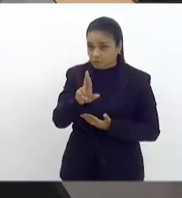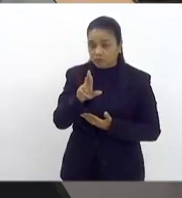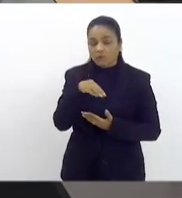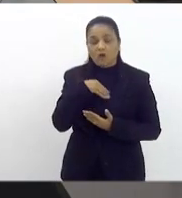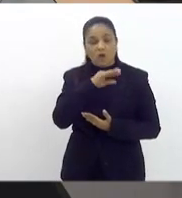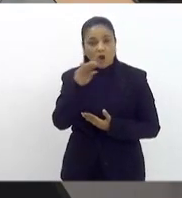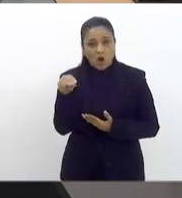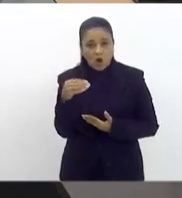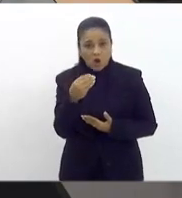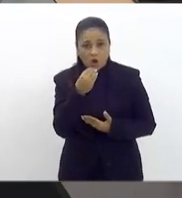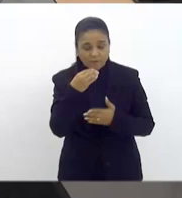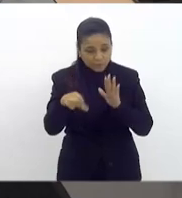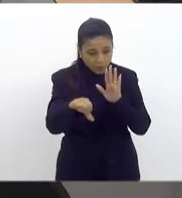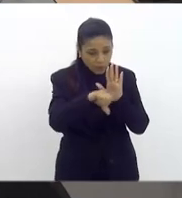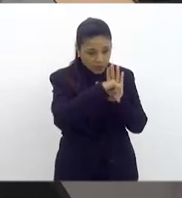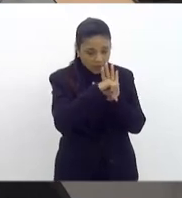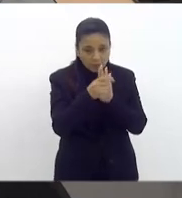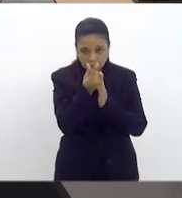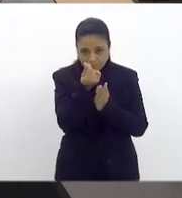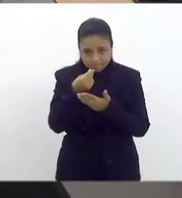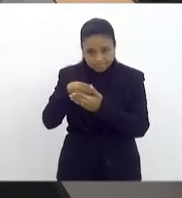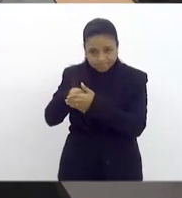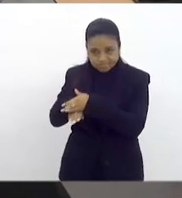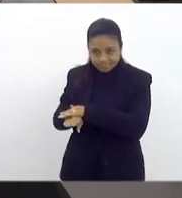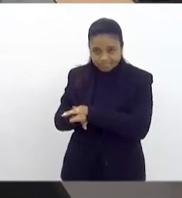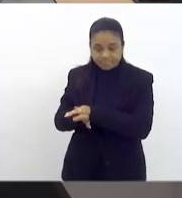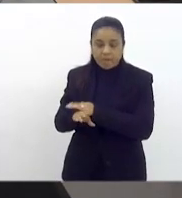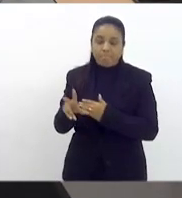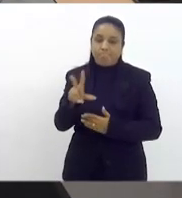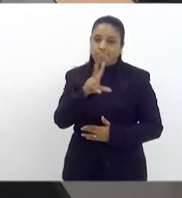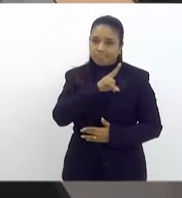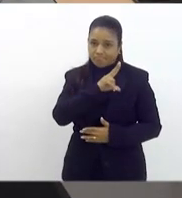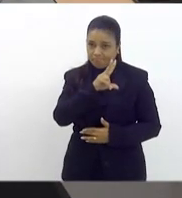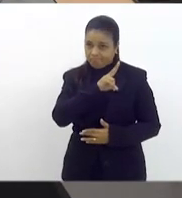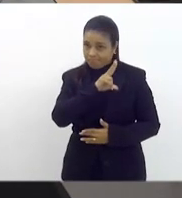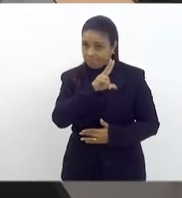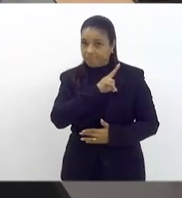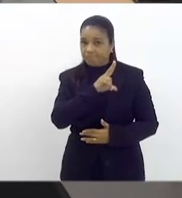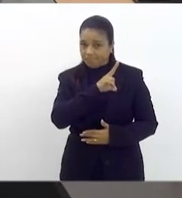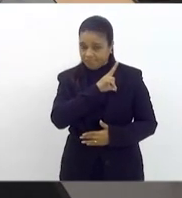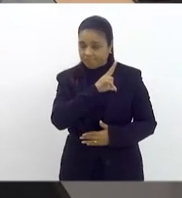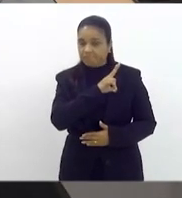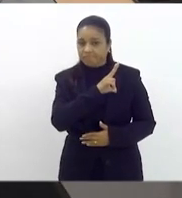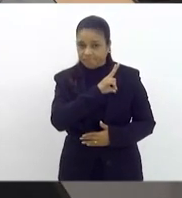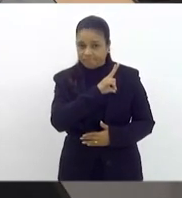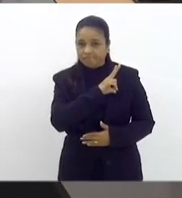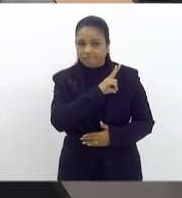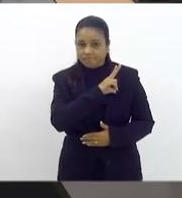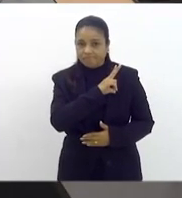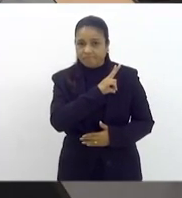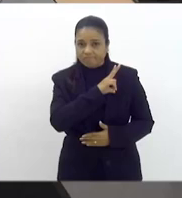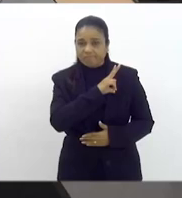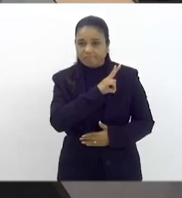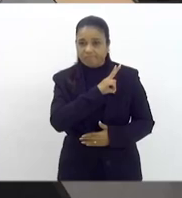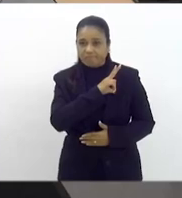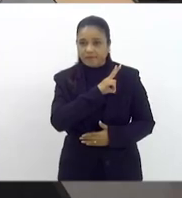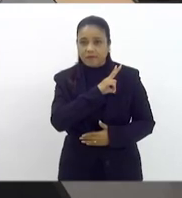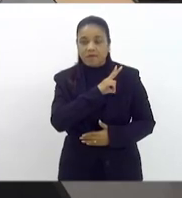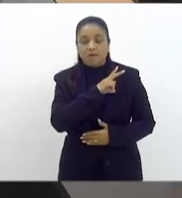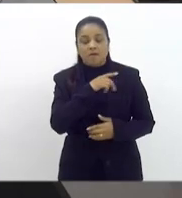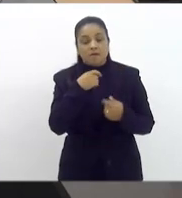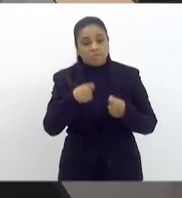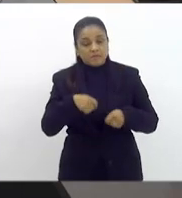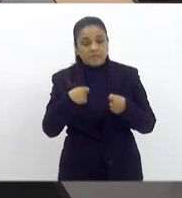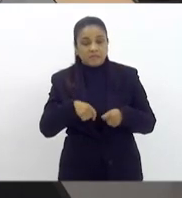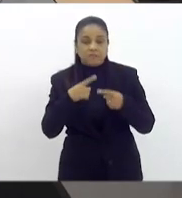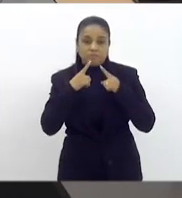Obviamente, o crime de apropriação indébita é um crime privado. Então, ele parece de queixa para existir,